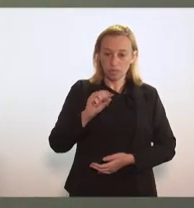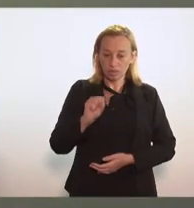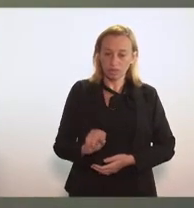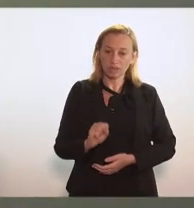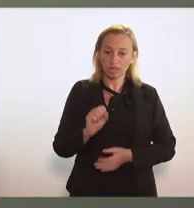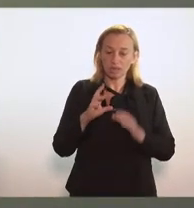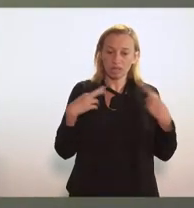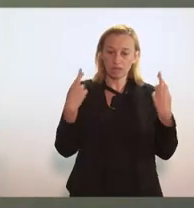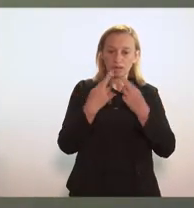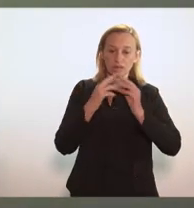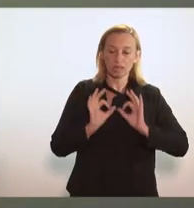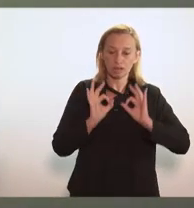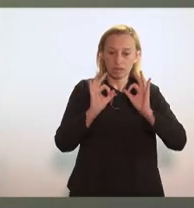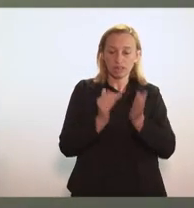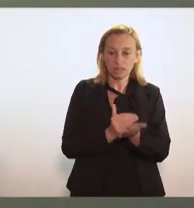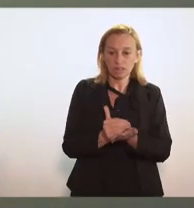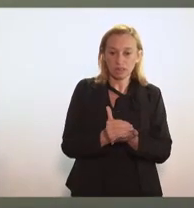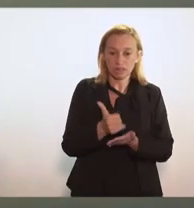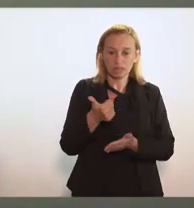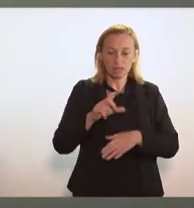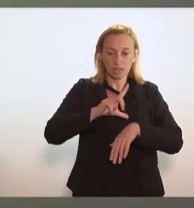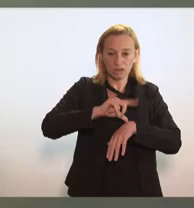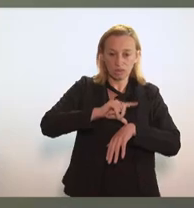sessão extraordinária, que iniciada às